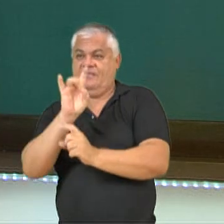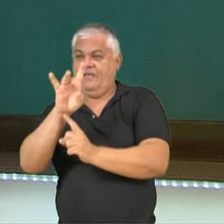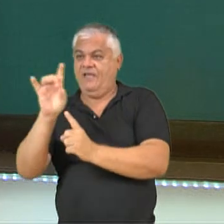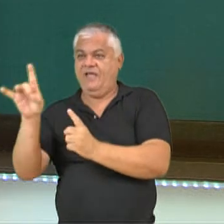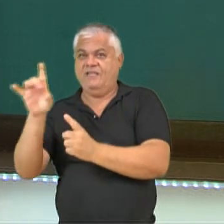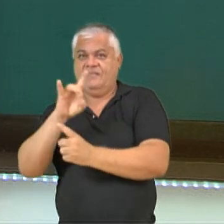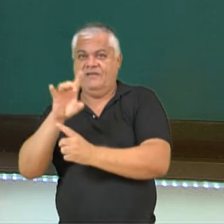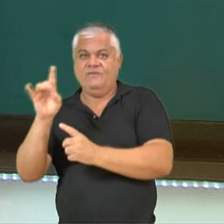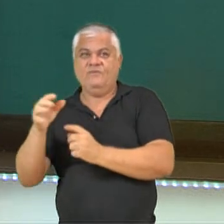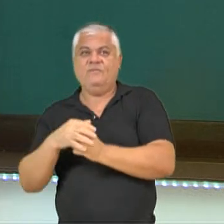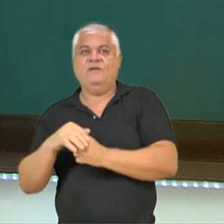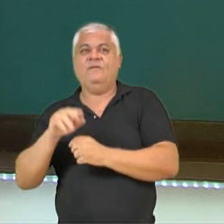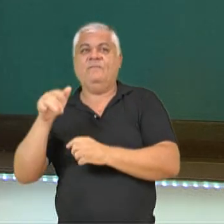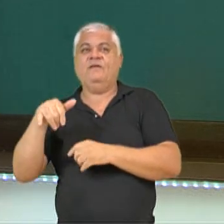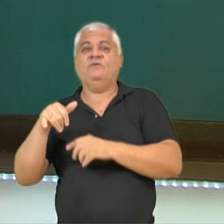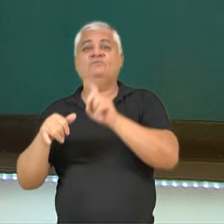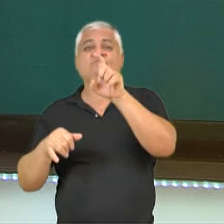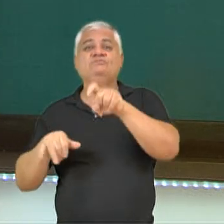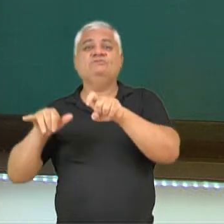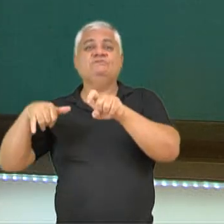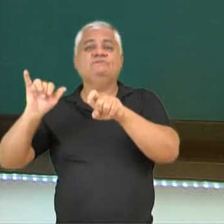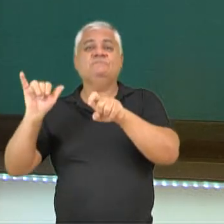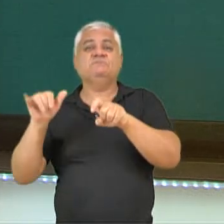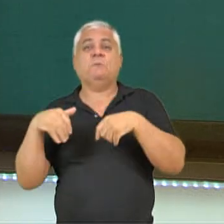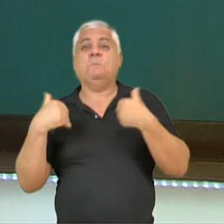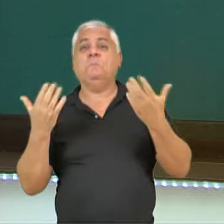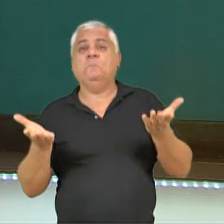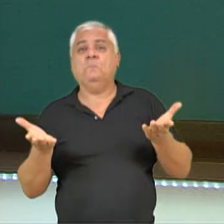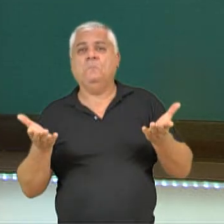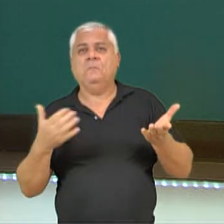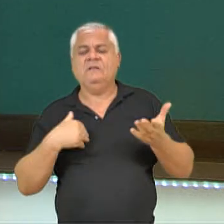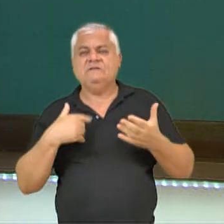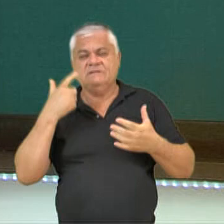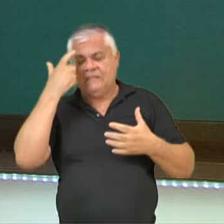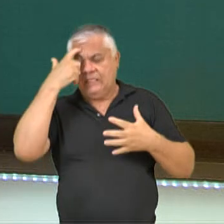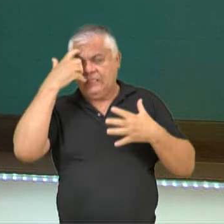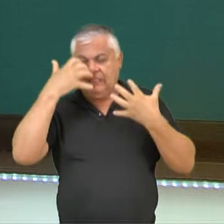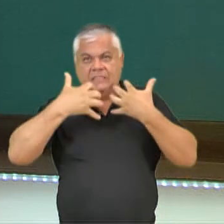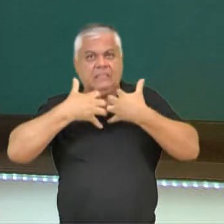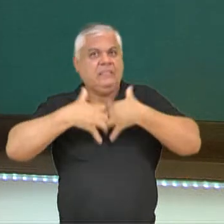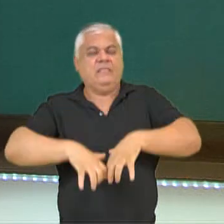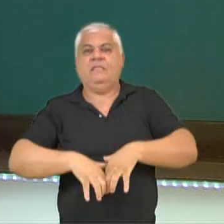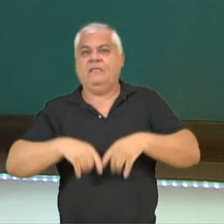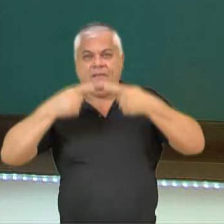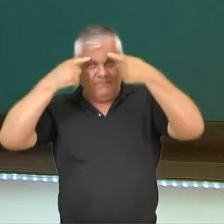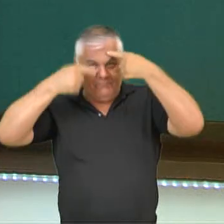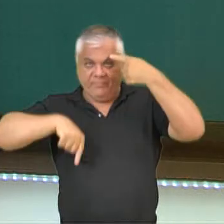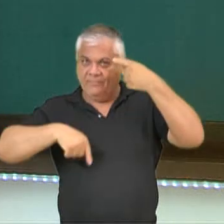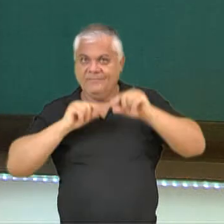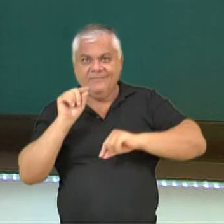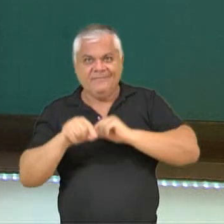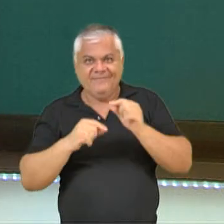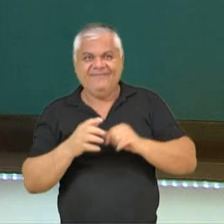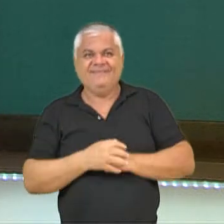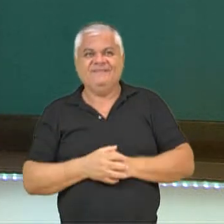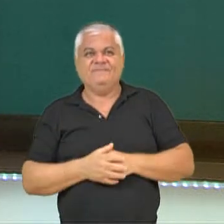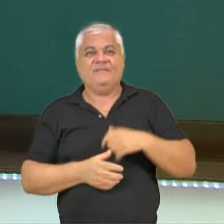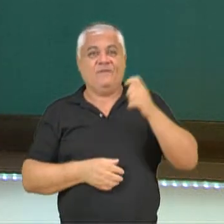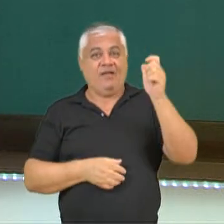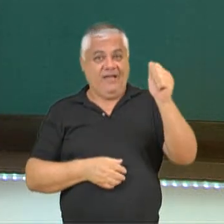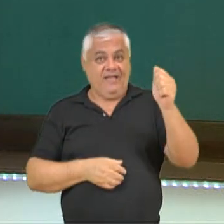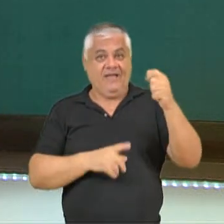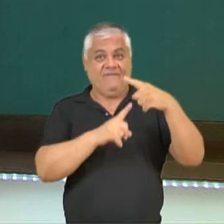dessa parcela por esse número. Fez um nozinho na cabeça? Olha o desenho como fica fácil, ó. O A